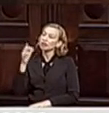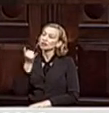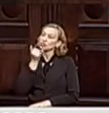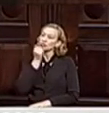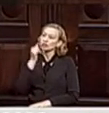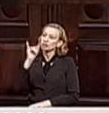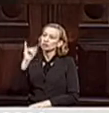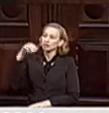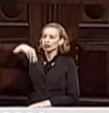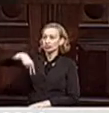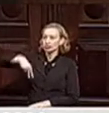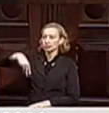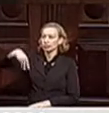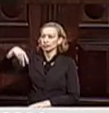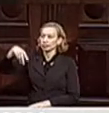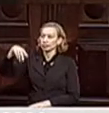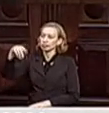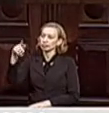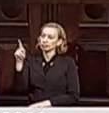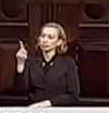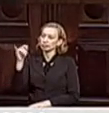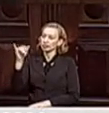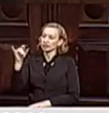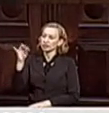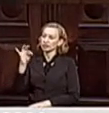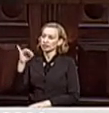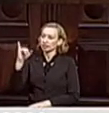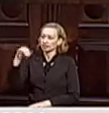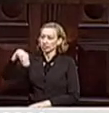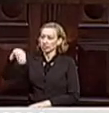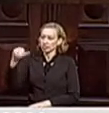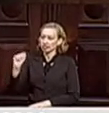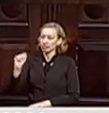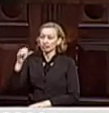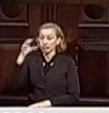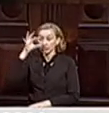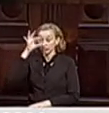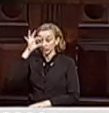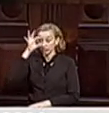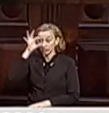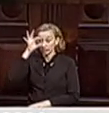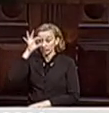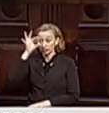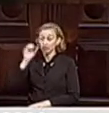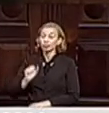O impeachment da presidente Dilma, na Câmara dos Deputados,